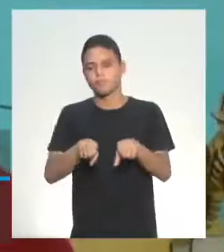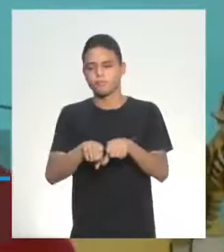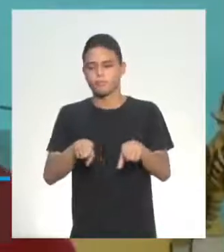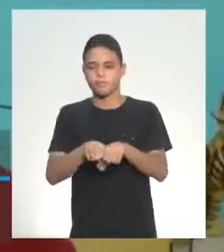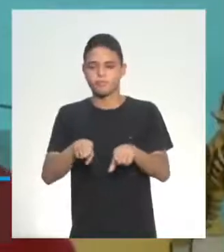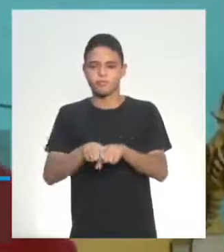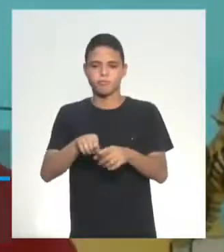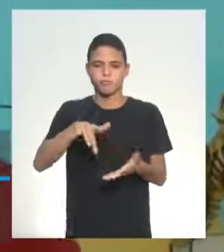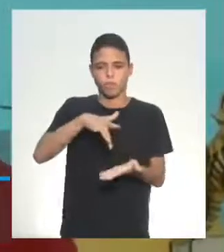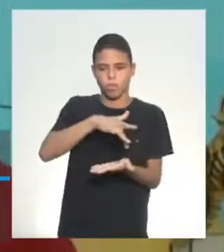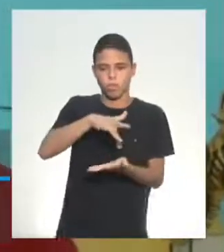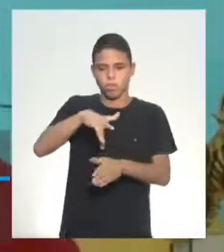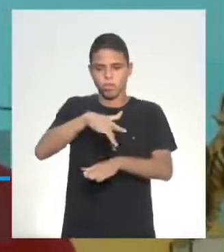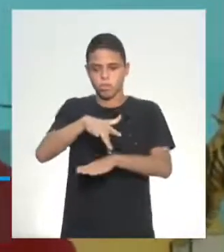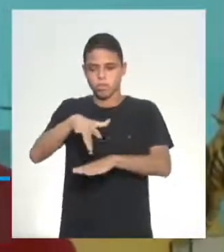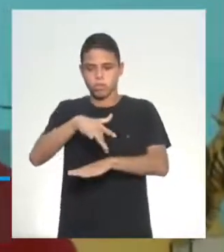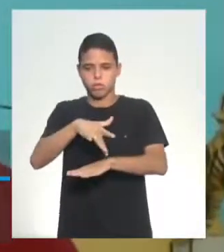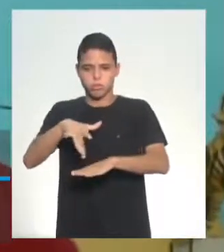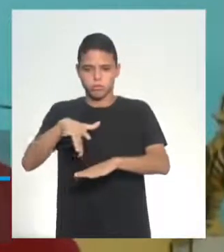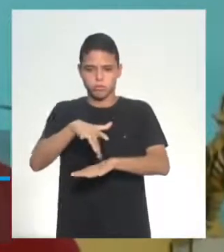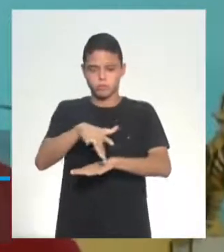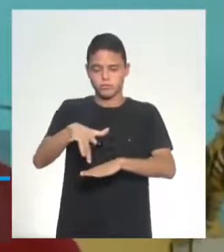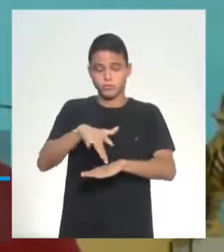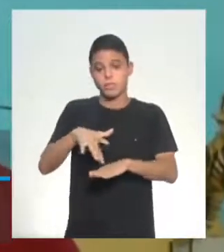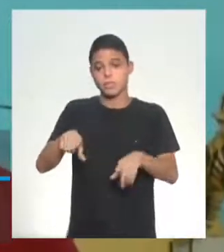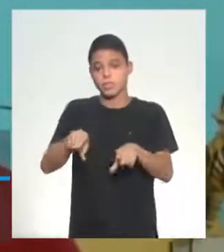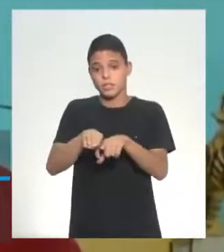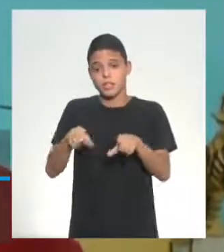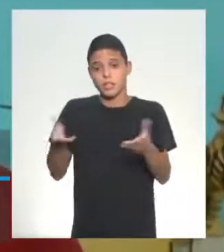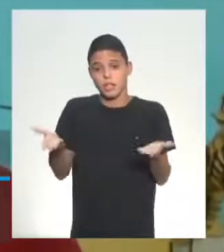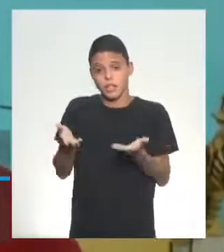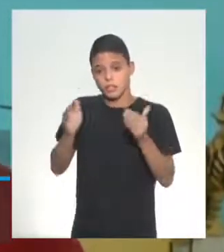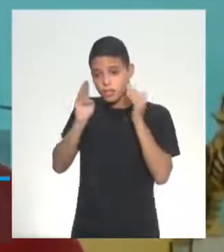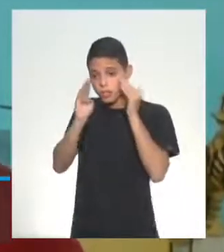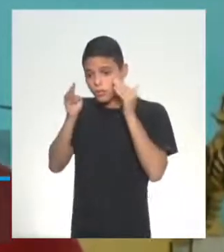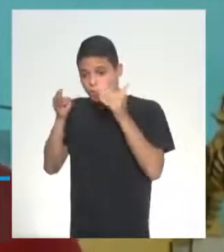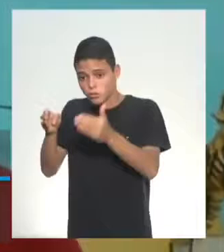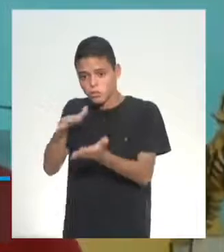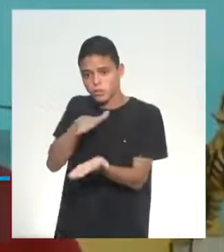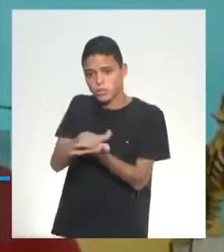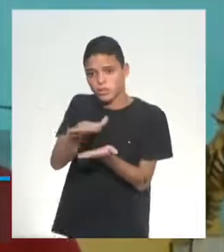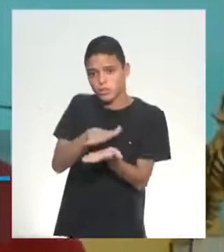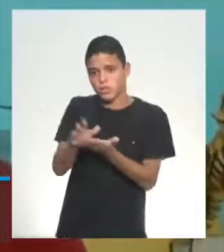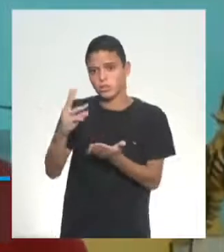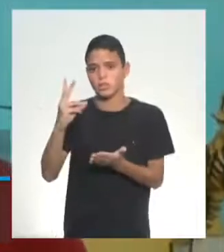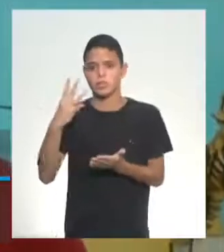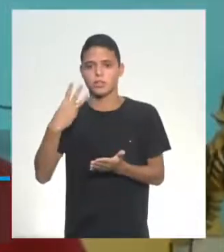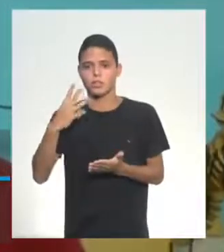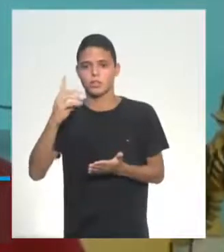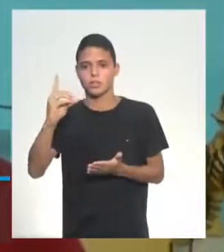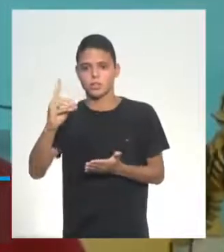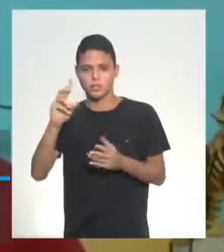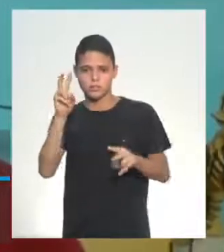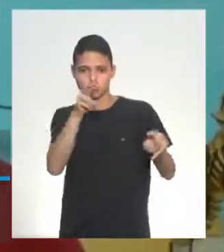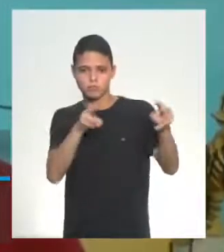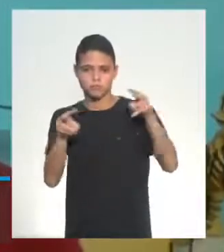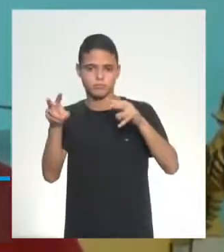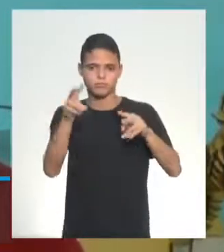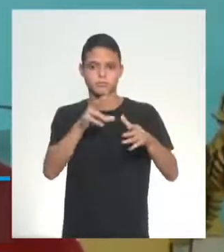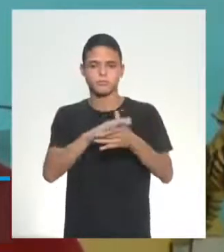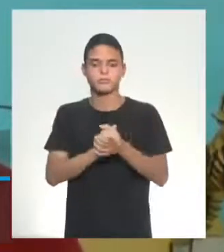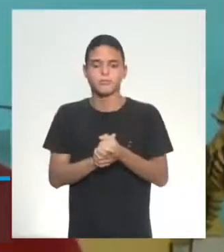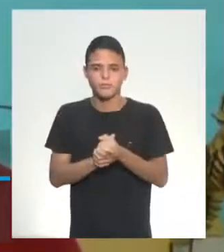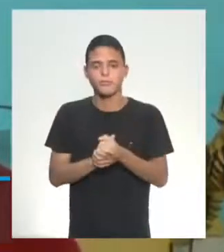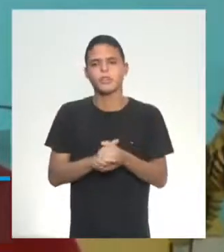na cortadora laser, mas hoje a gente vai focar um pouquinho mais na impressora 3D, tá bom? E como que eu